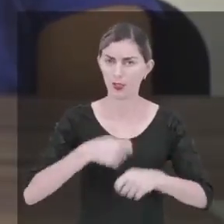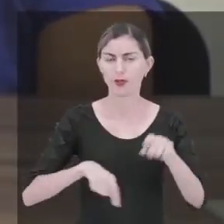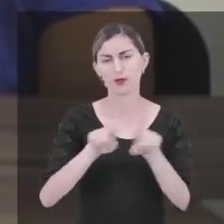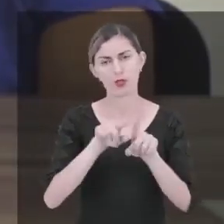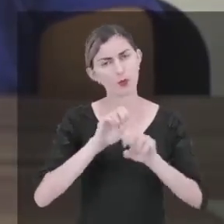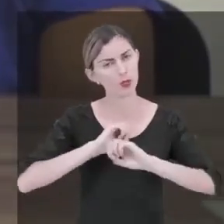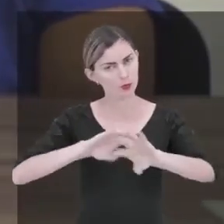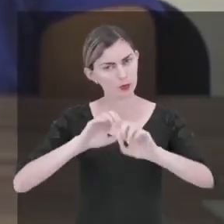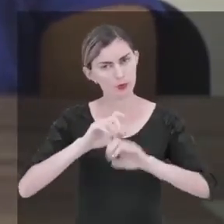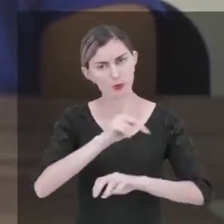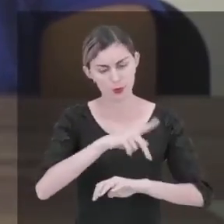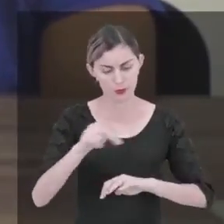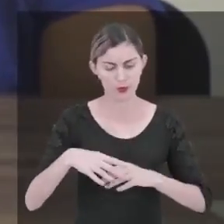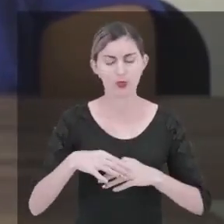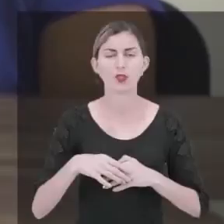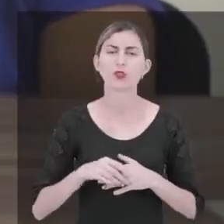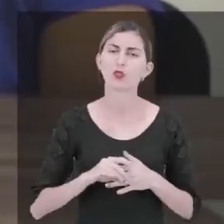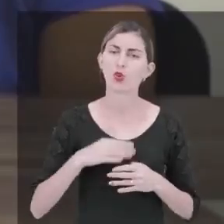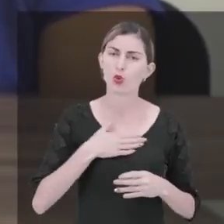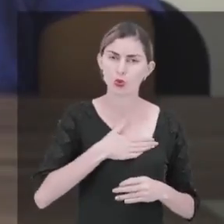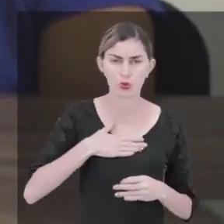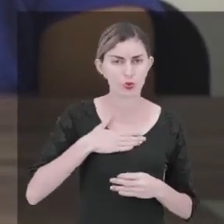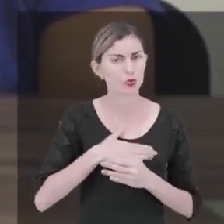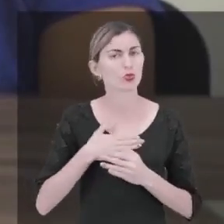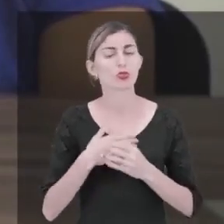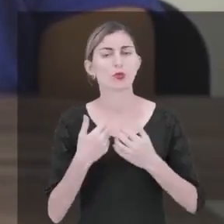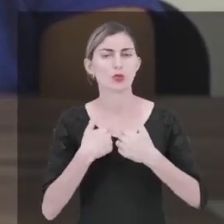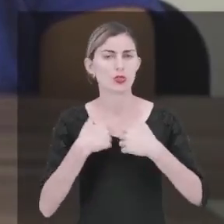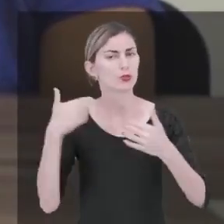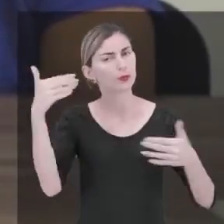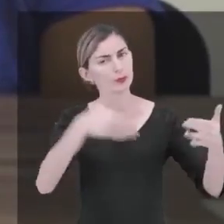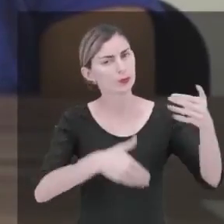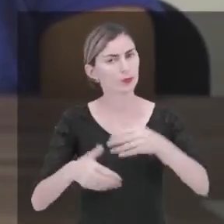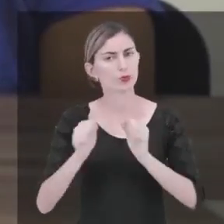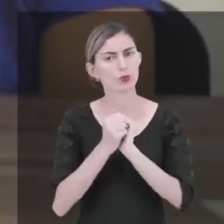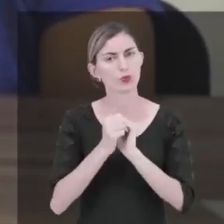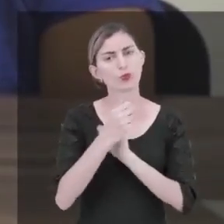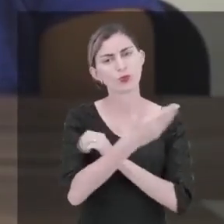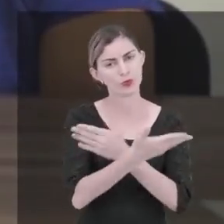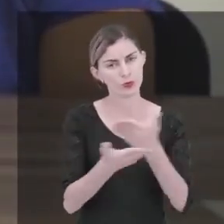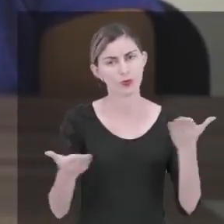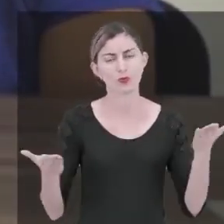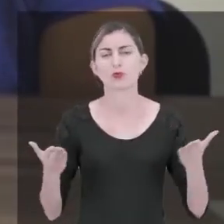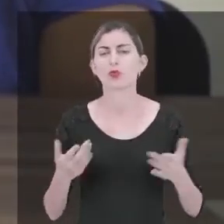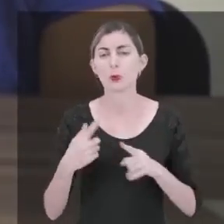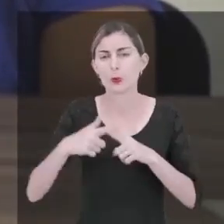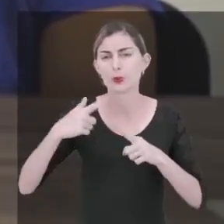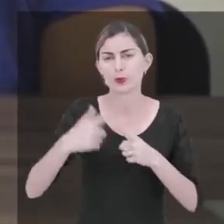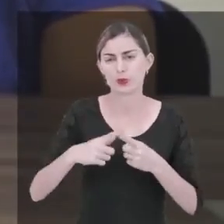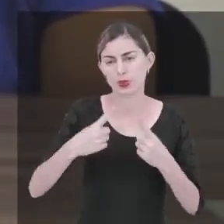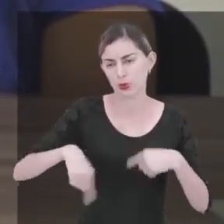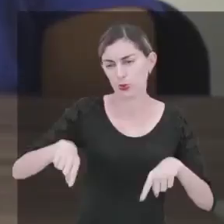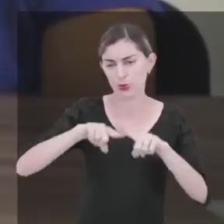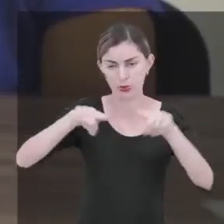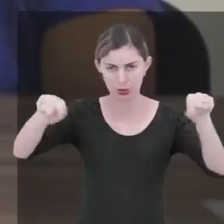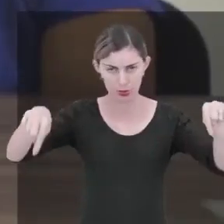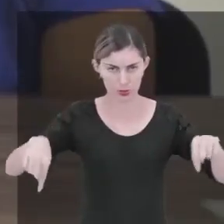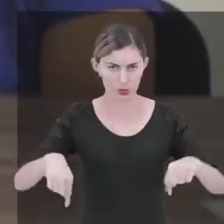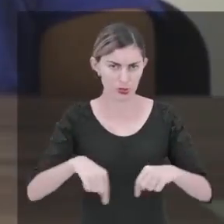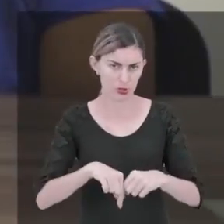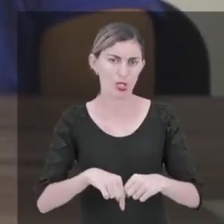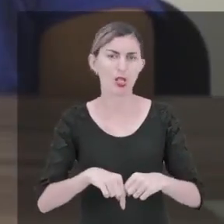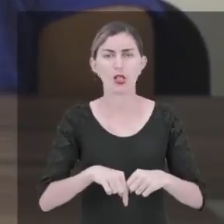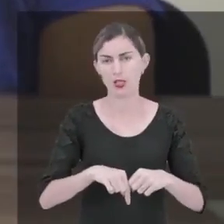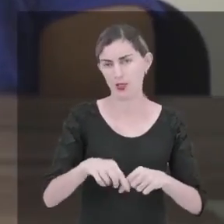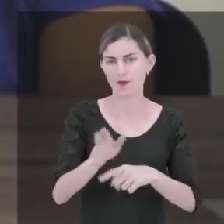além de docentes, e gostamos muito quando nós estamos participando com vocês, porque nossa sala de